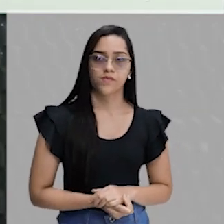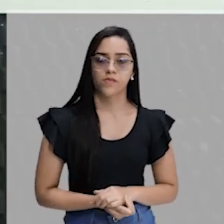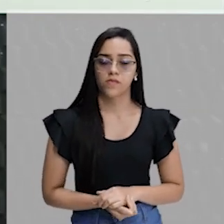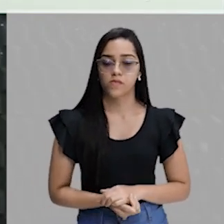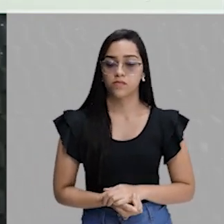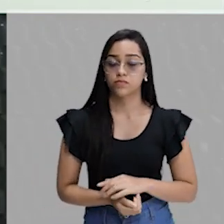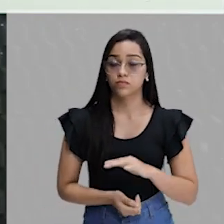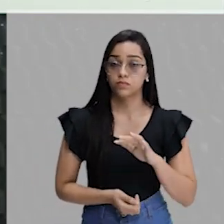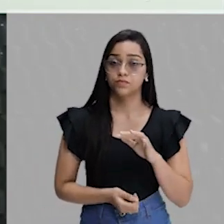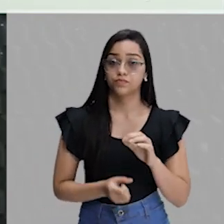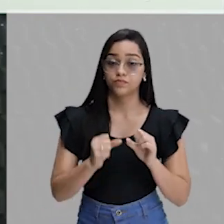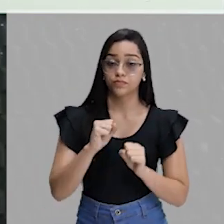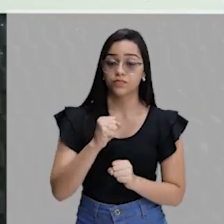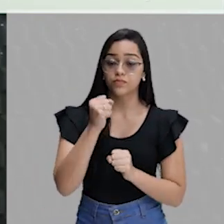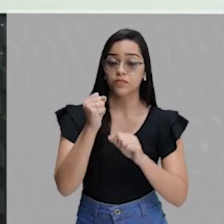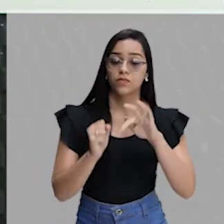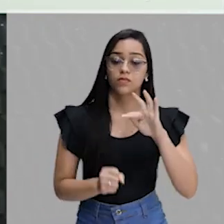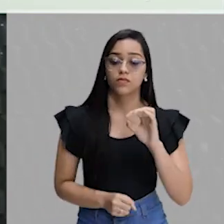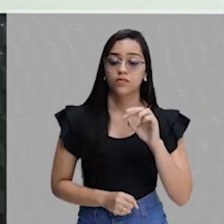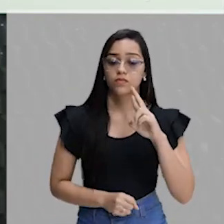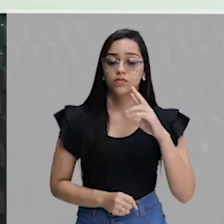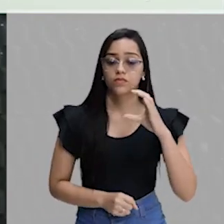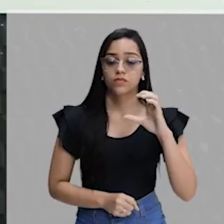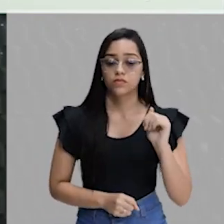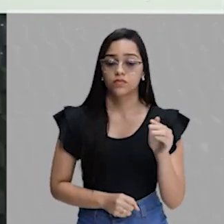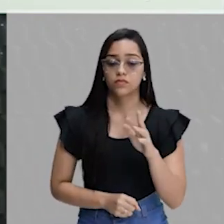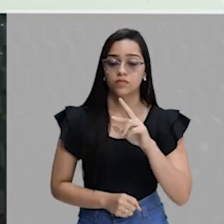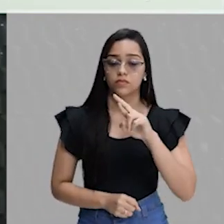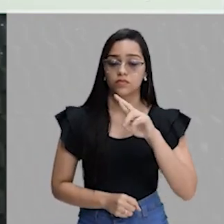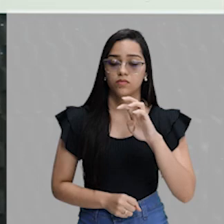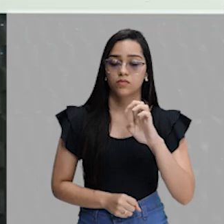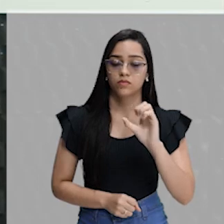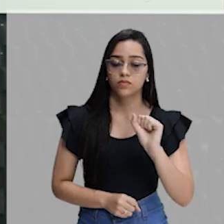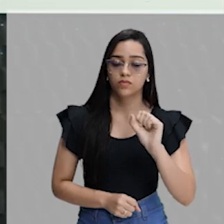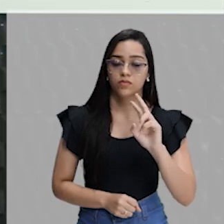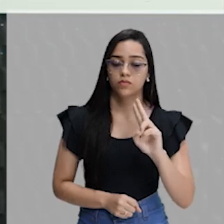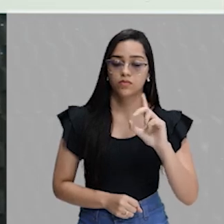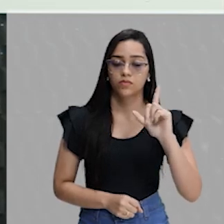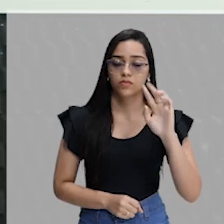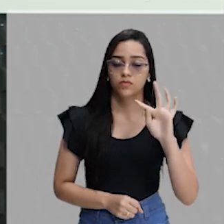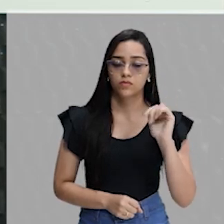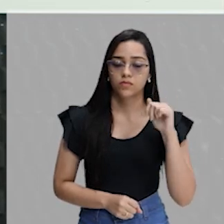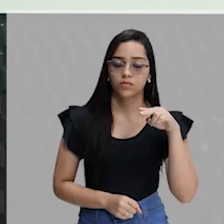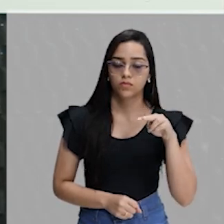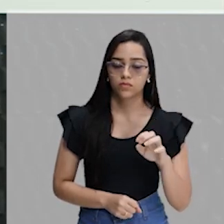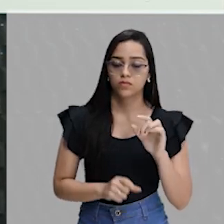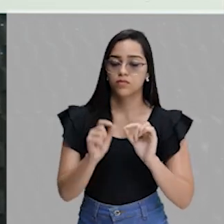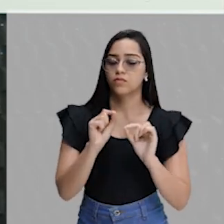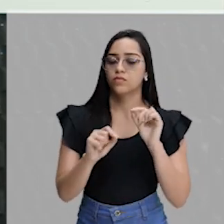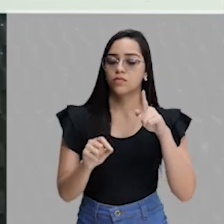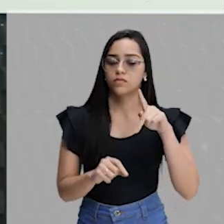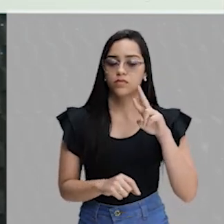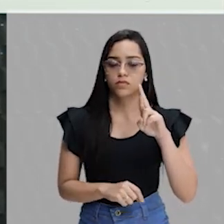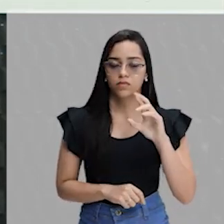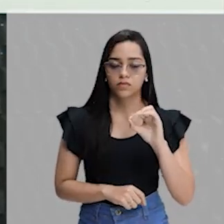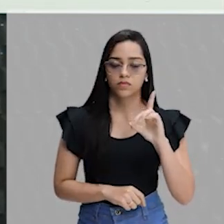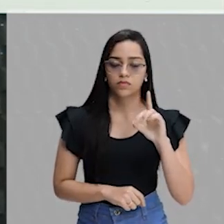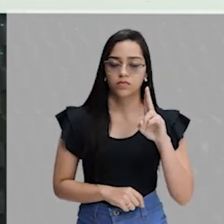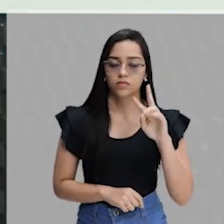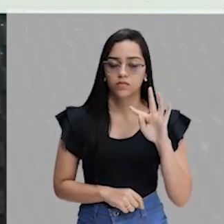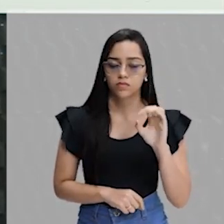que a força, né, a força resultante, ela é o produto da massa pela